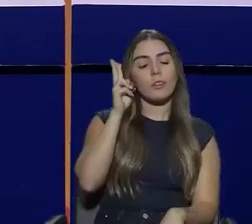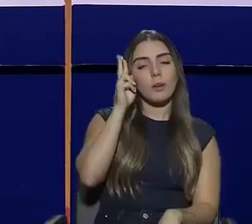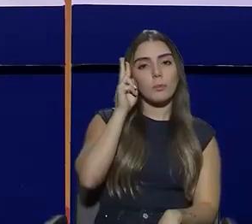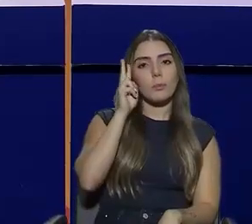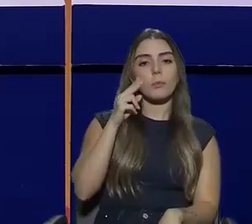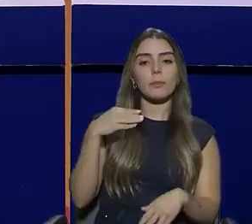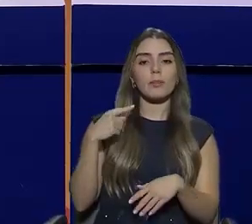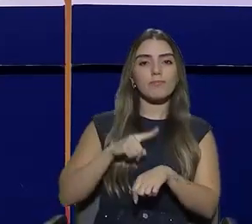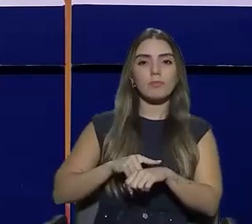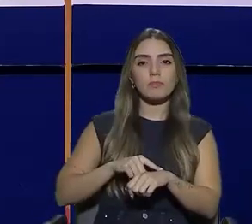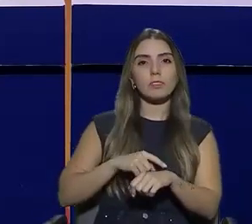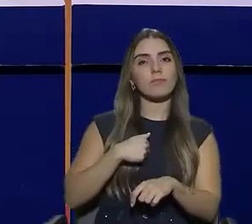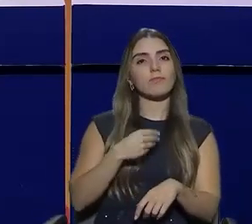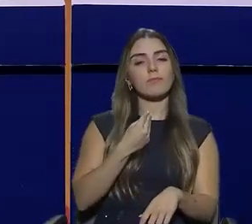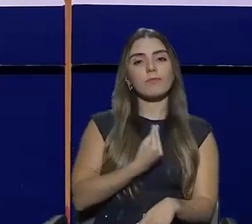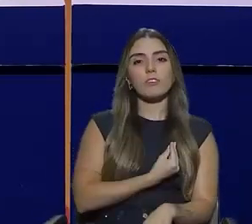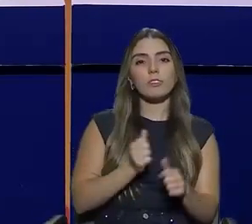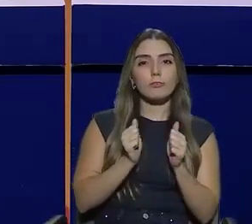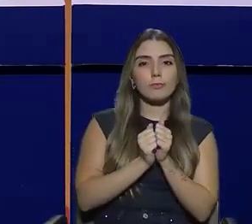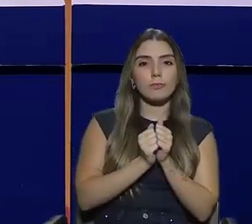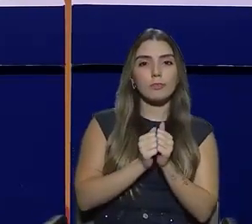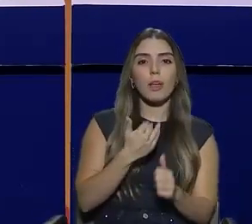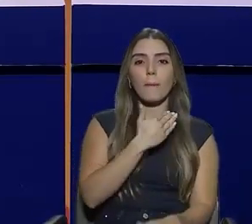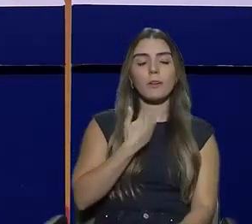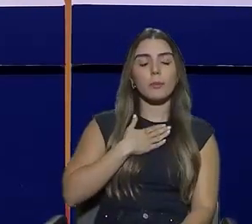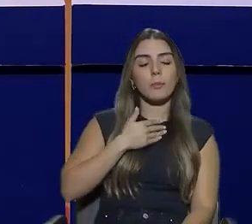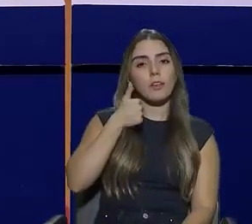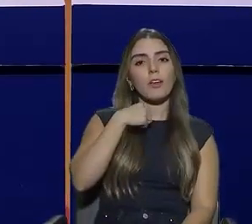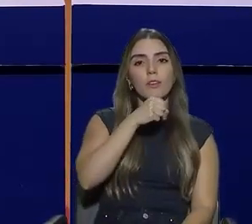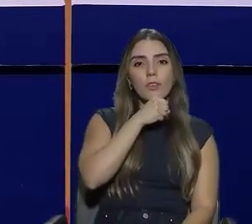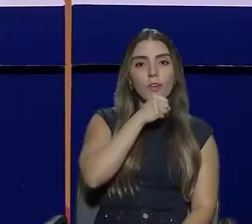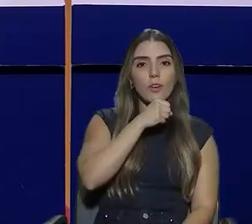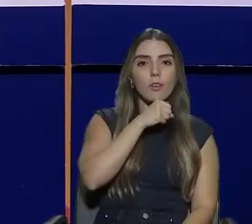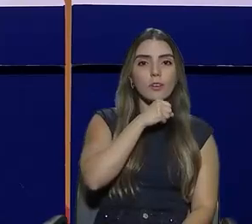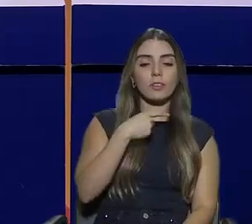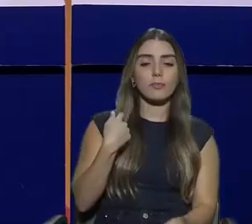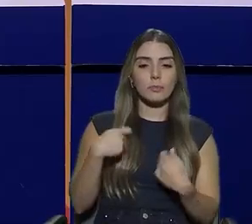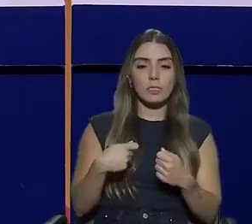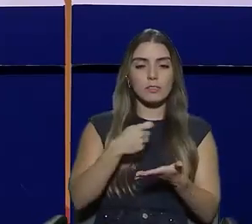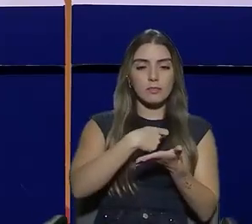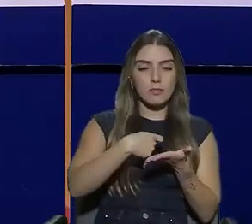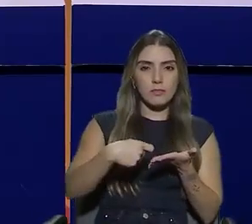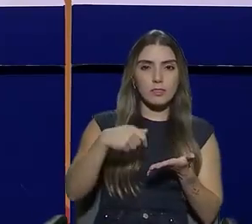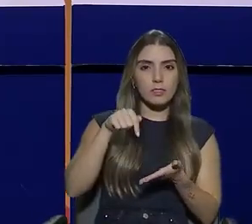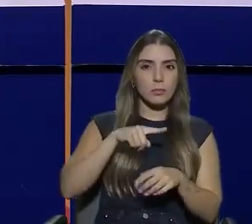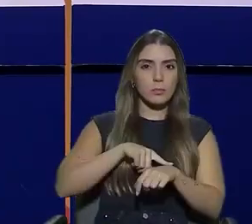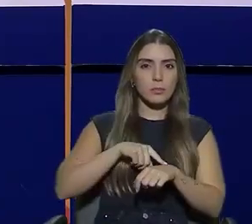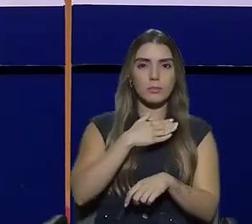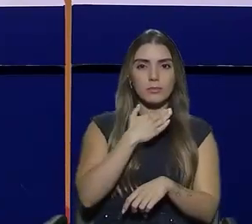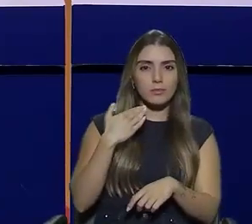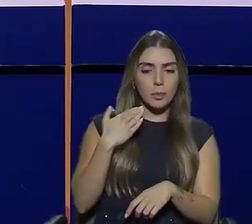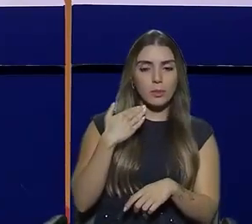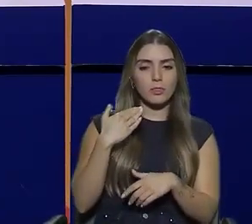tive que descrever aquele ritual de morte pela qual a narradora passaria, e os filhos narrariam essa